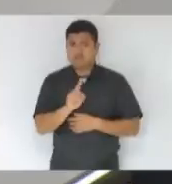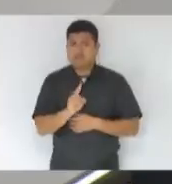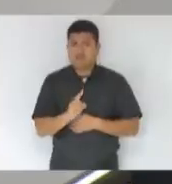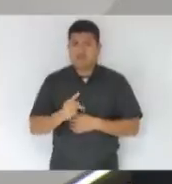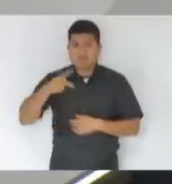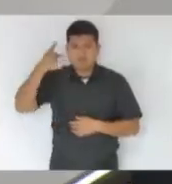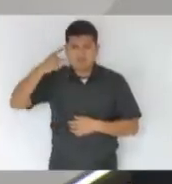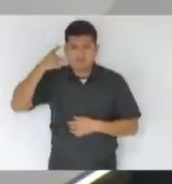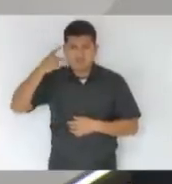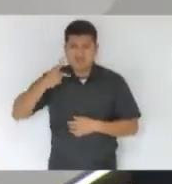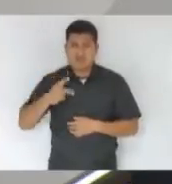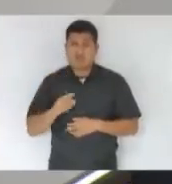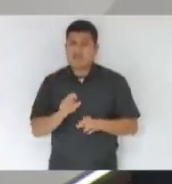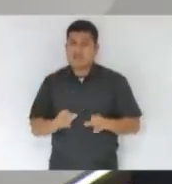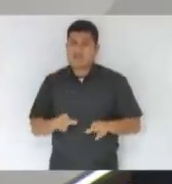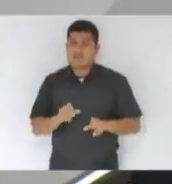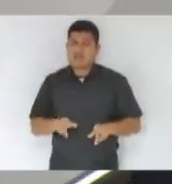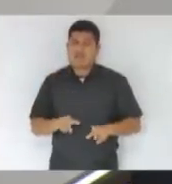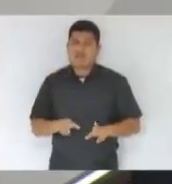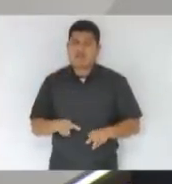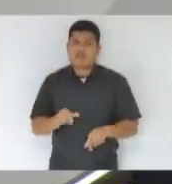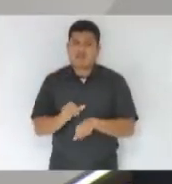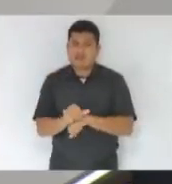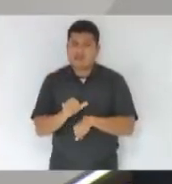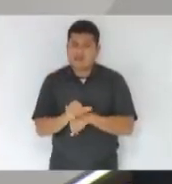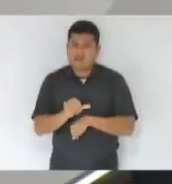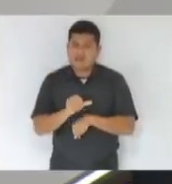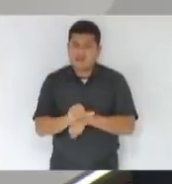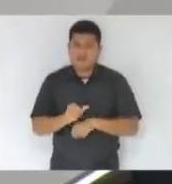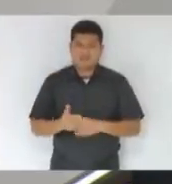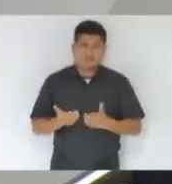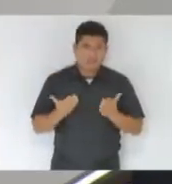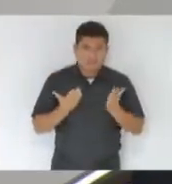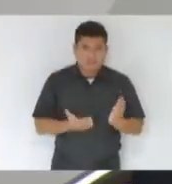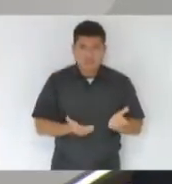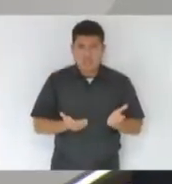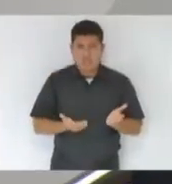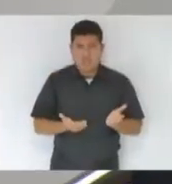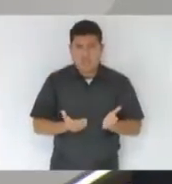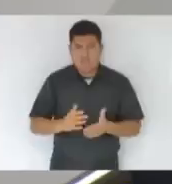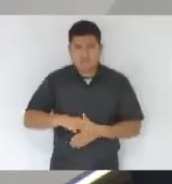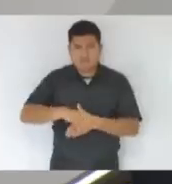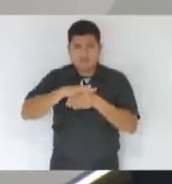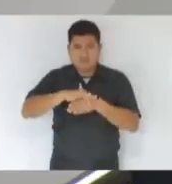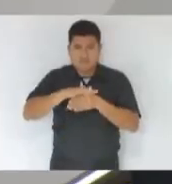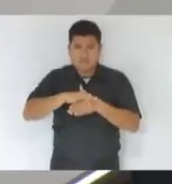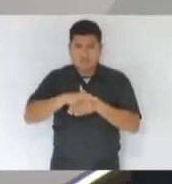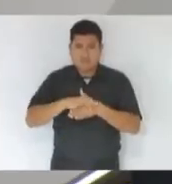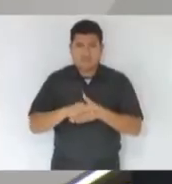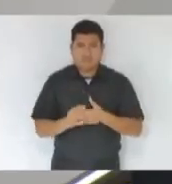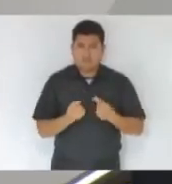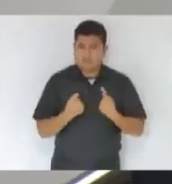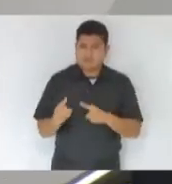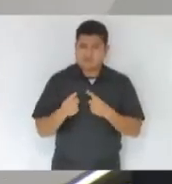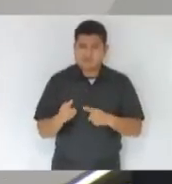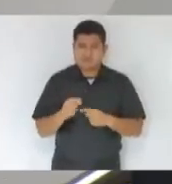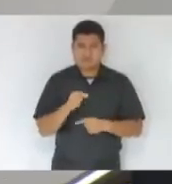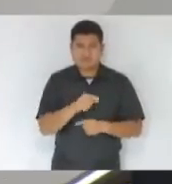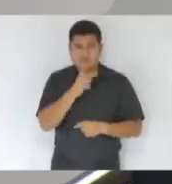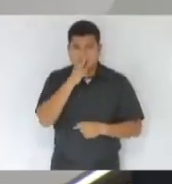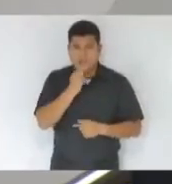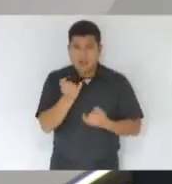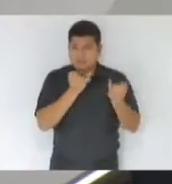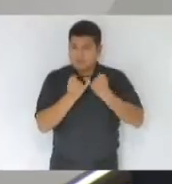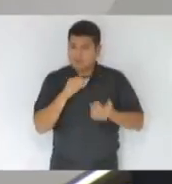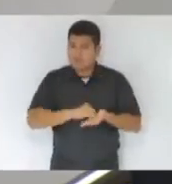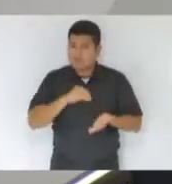politicagem. E eu lamento muito que o líder da oposição esteja mal informado nesse momento. Porque essa deputada aqui